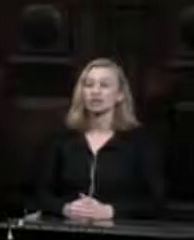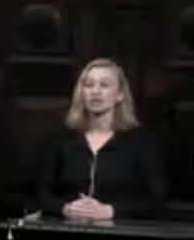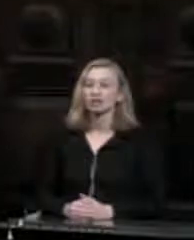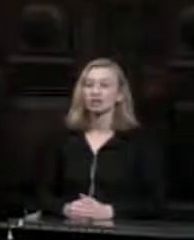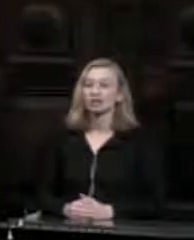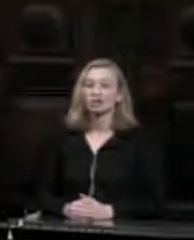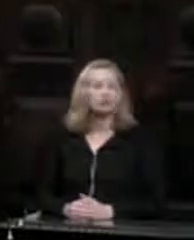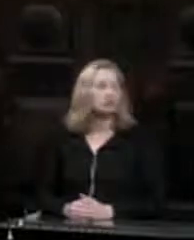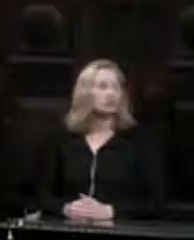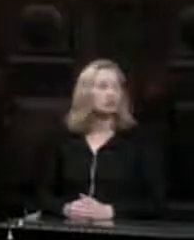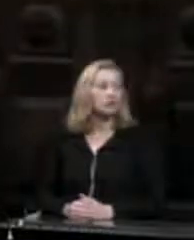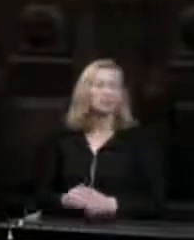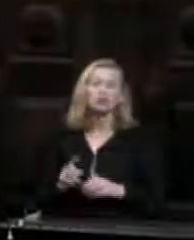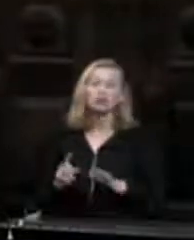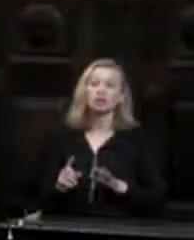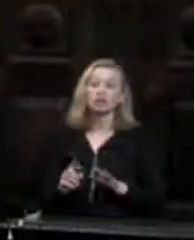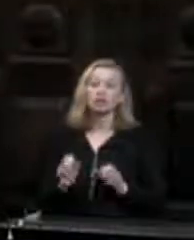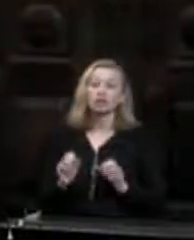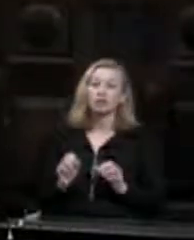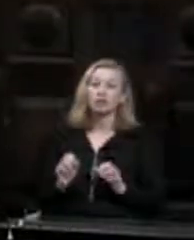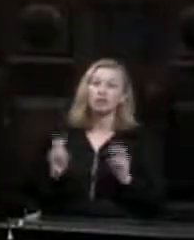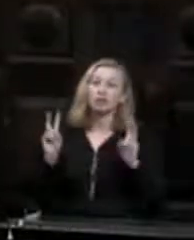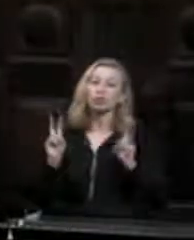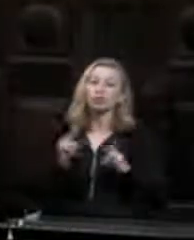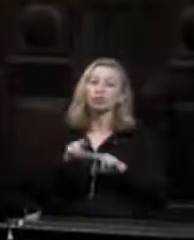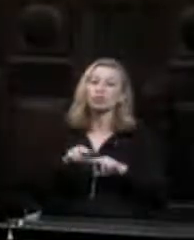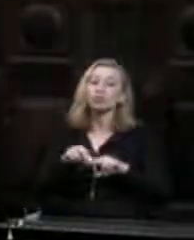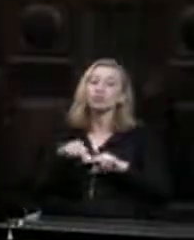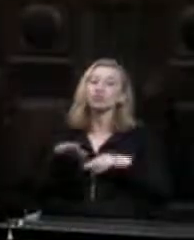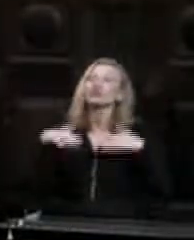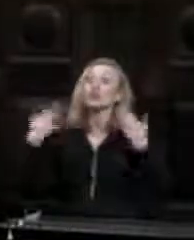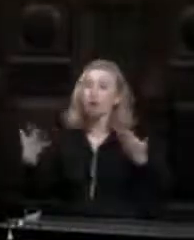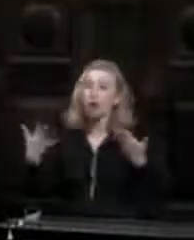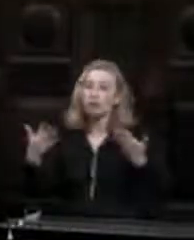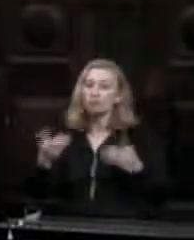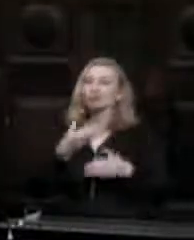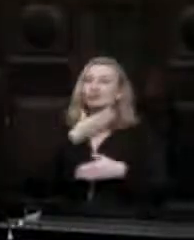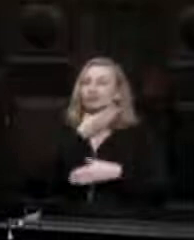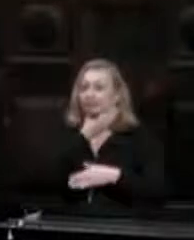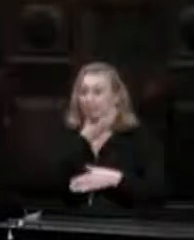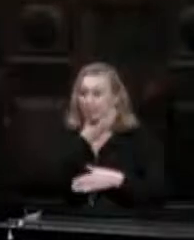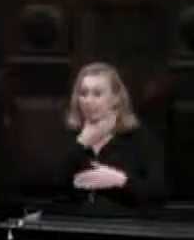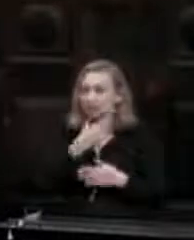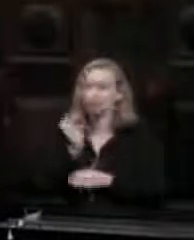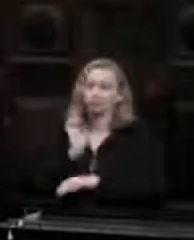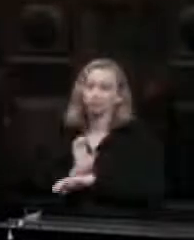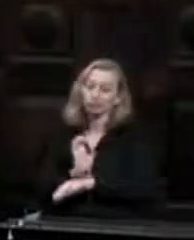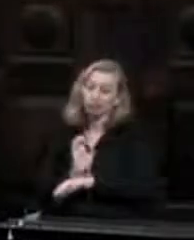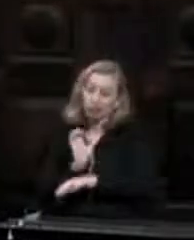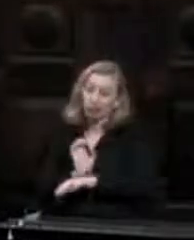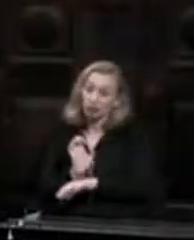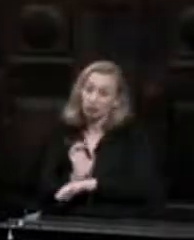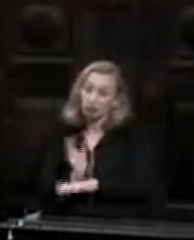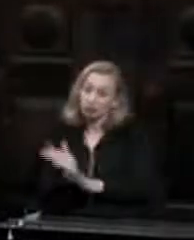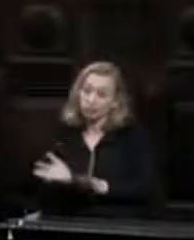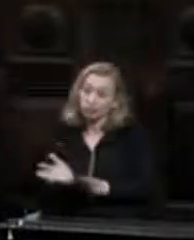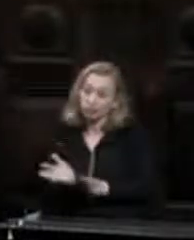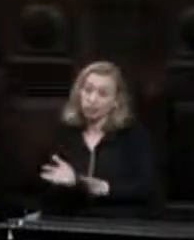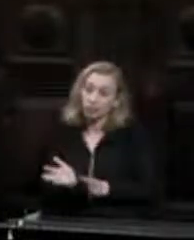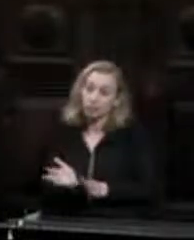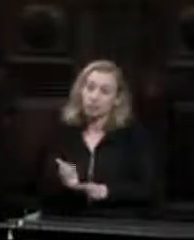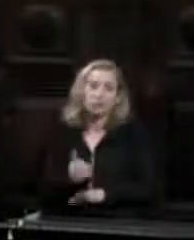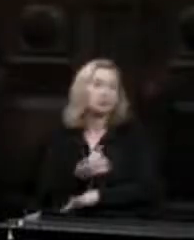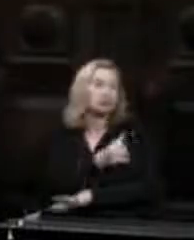à situação de crise que passa no momento o estado do Rio de Janeiro, uma crise